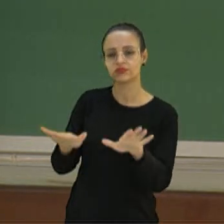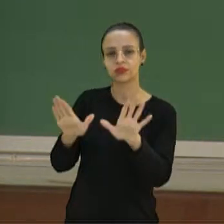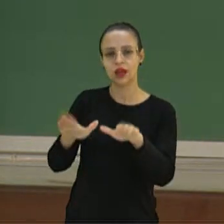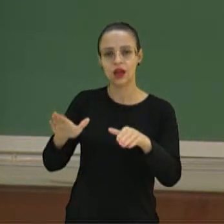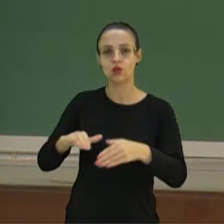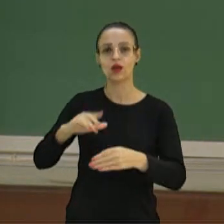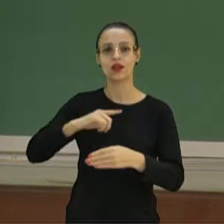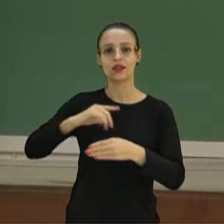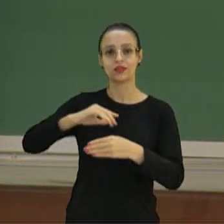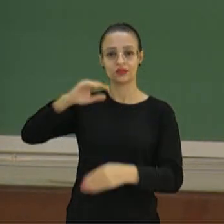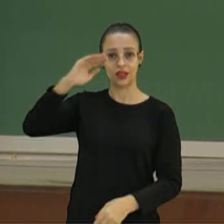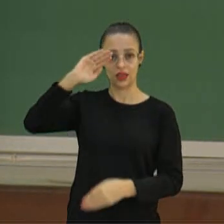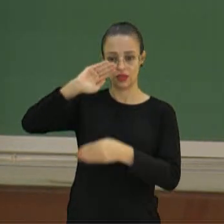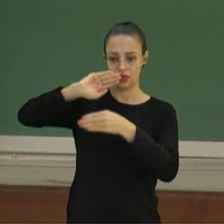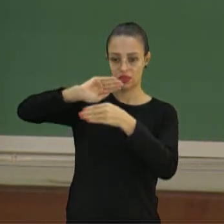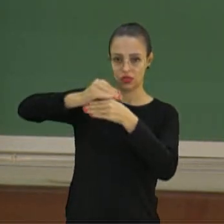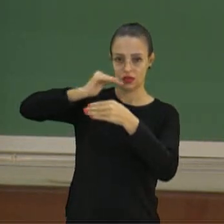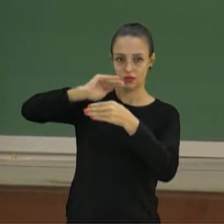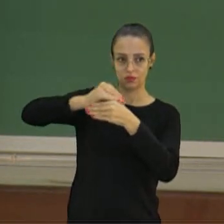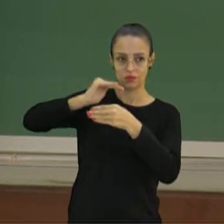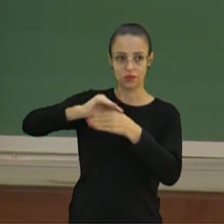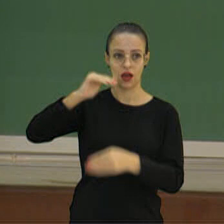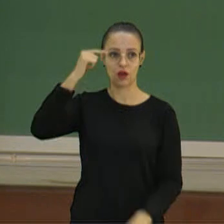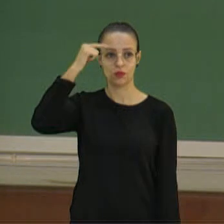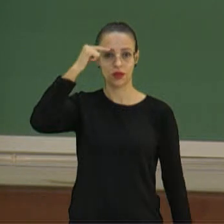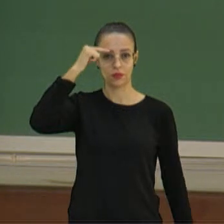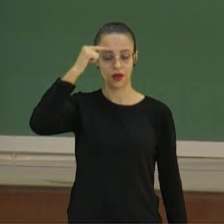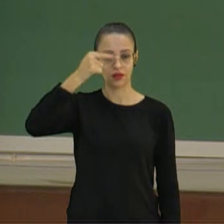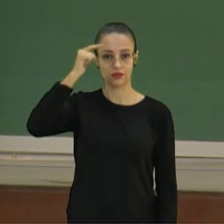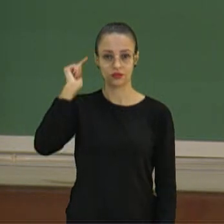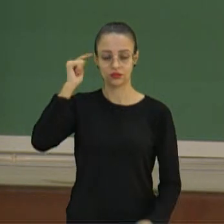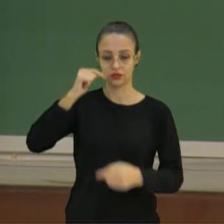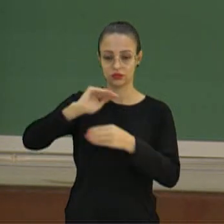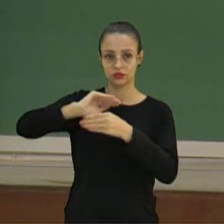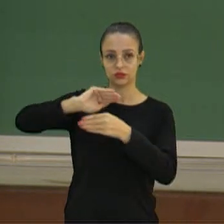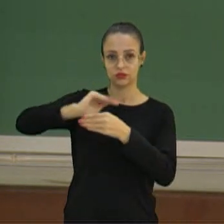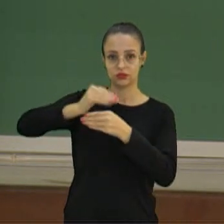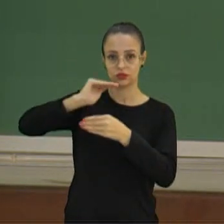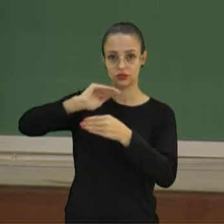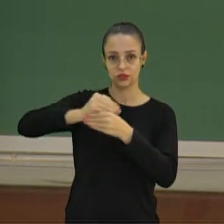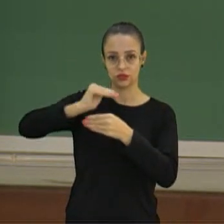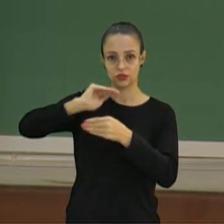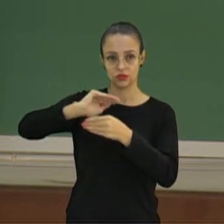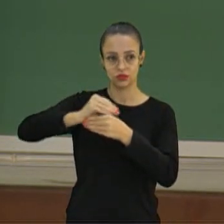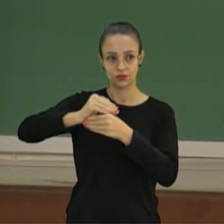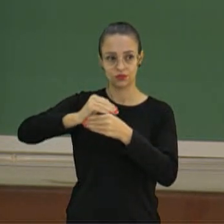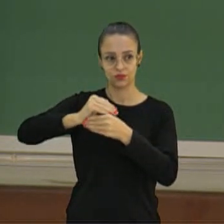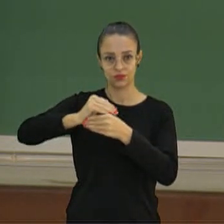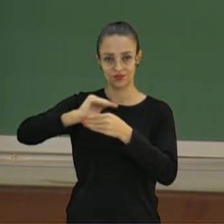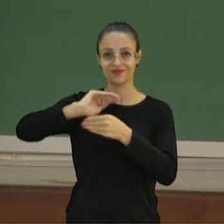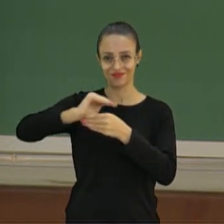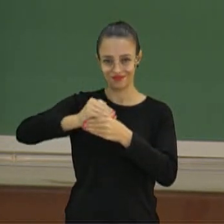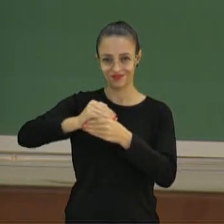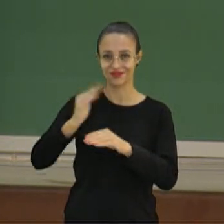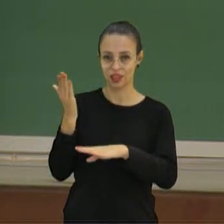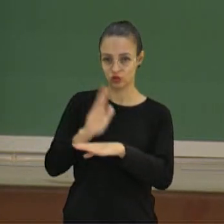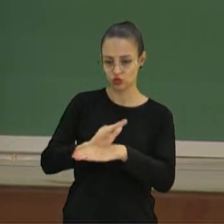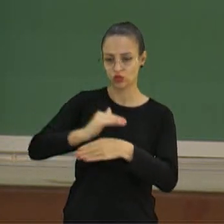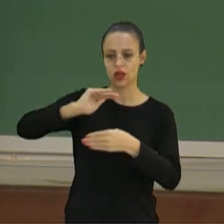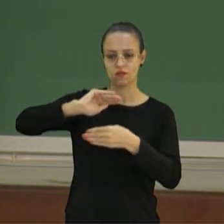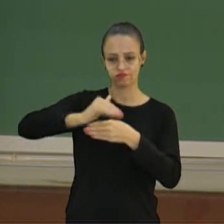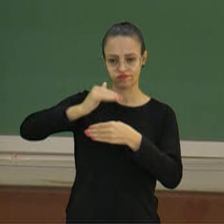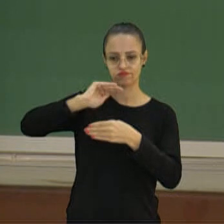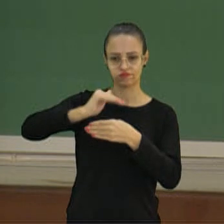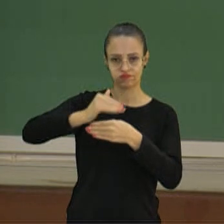pálpebras superior e inferior. Então a pálpebra é essa parte do olho que ajuda ele a piscar e manter a